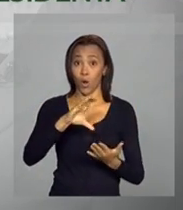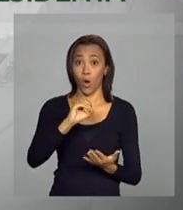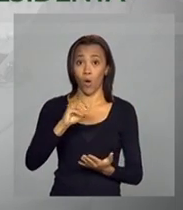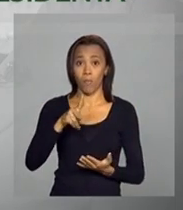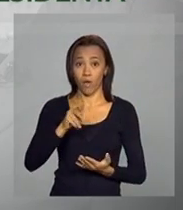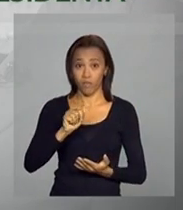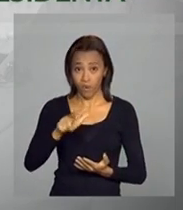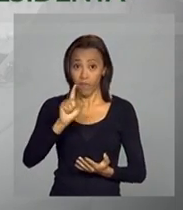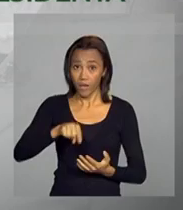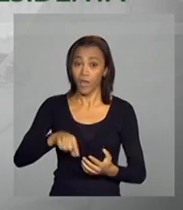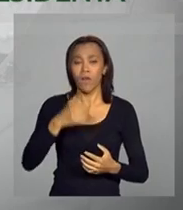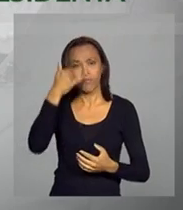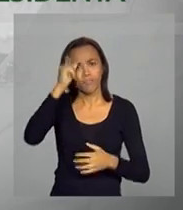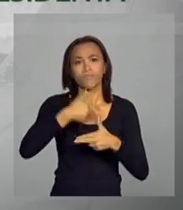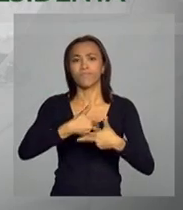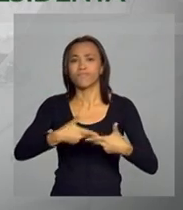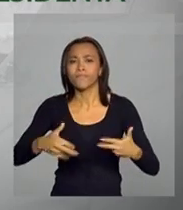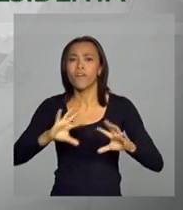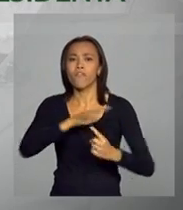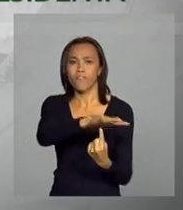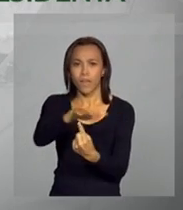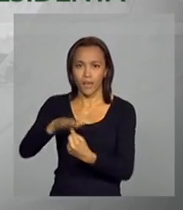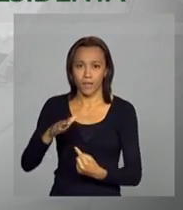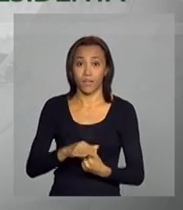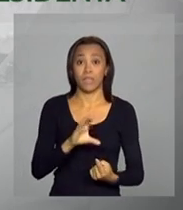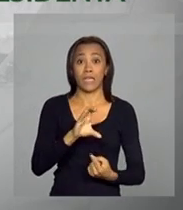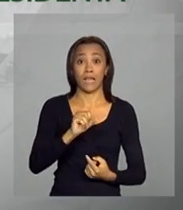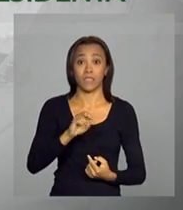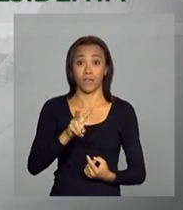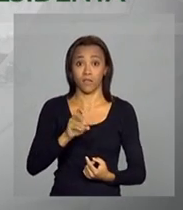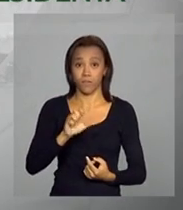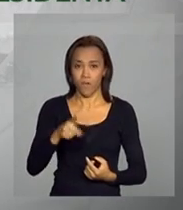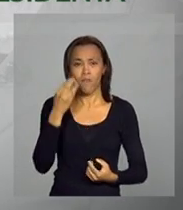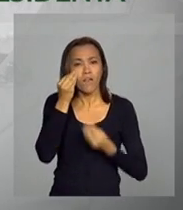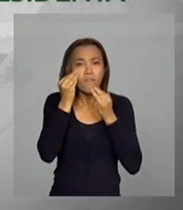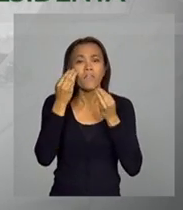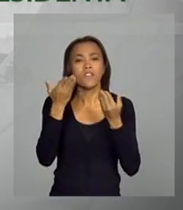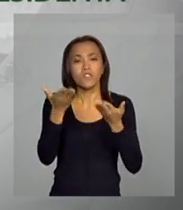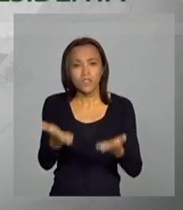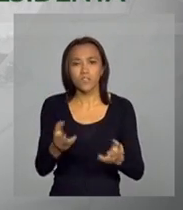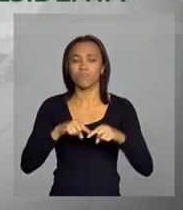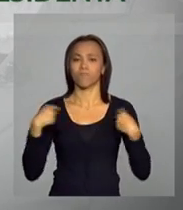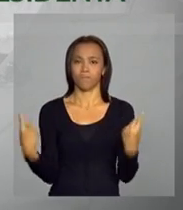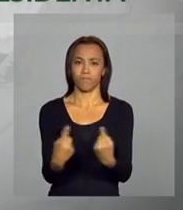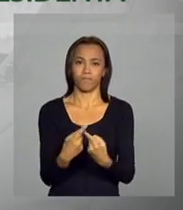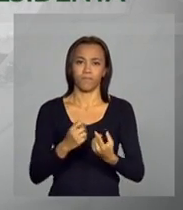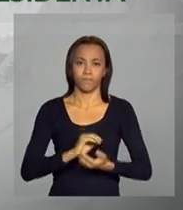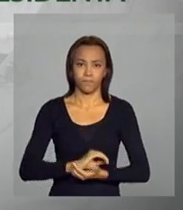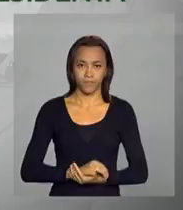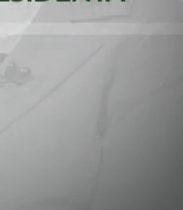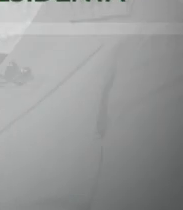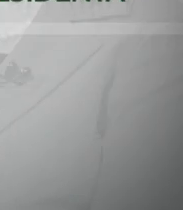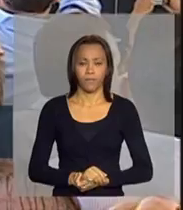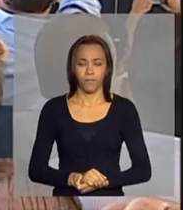feira agropecuária realizada em Cascavel. Assista agora a reapresentação da cerimônia.